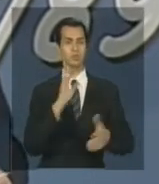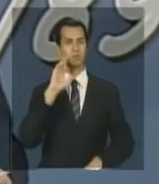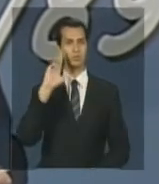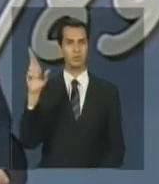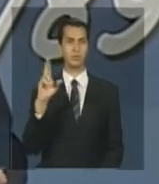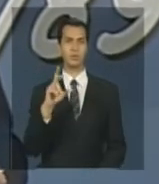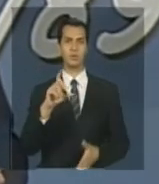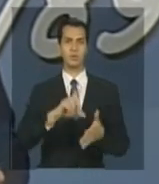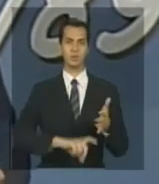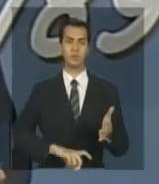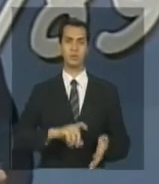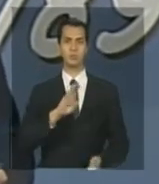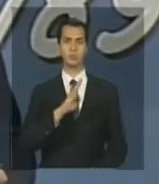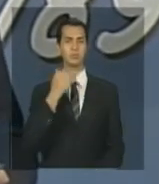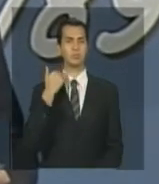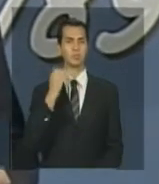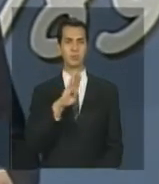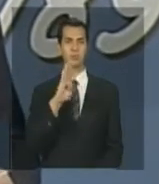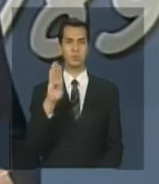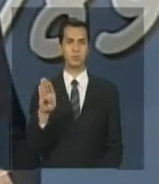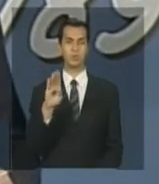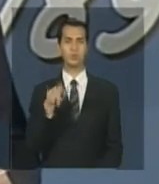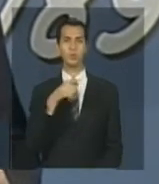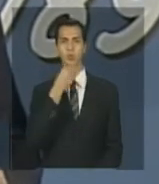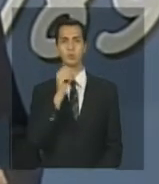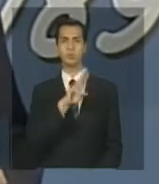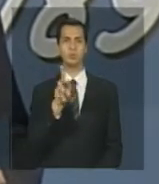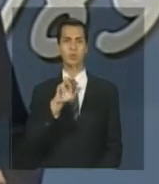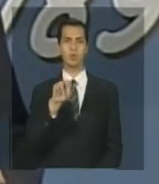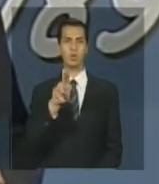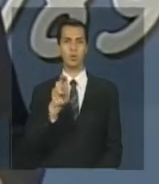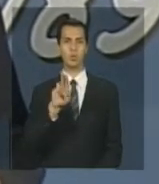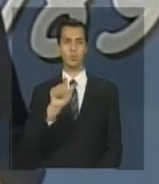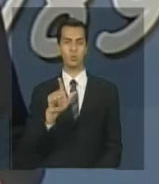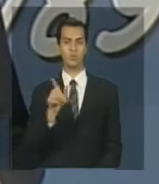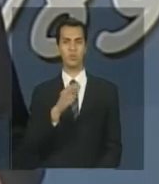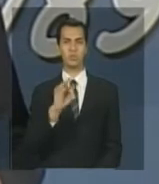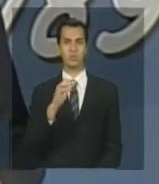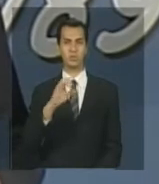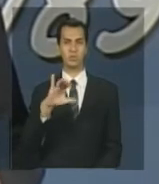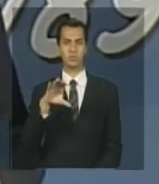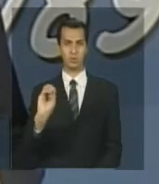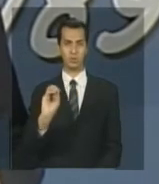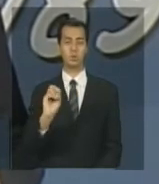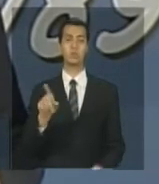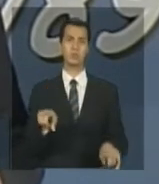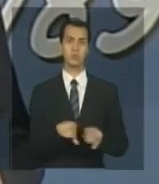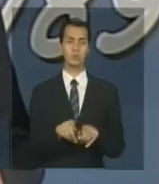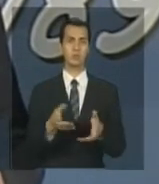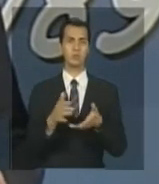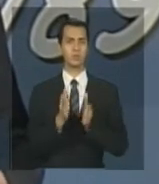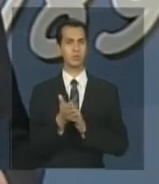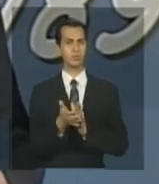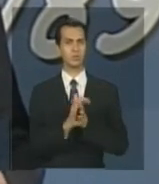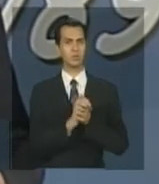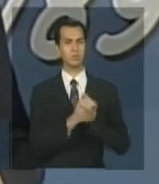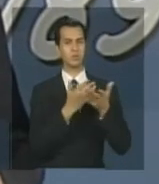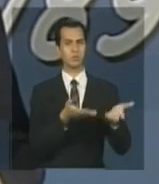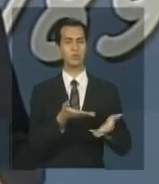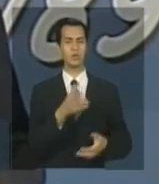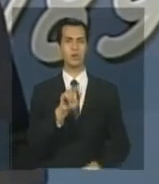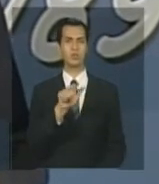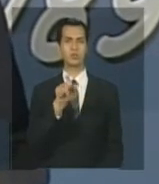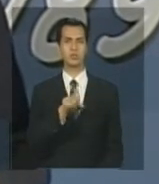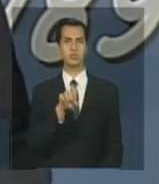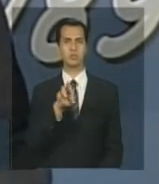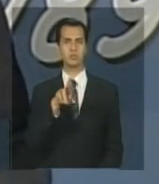cartões do Banco do Brasil Raul Francisco quero saudar o nosso secretário executivo Doutor Alexandre